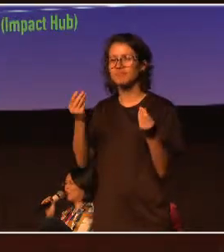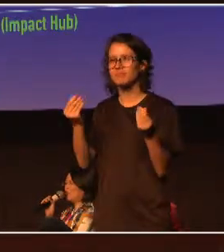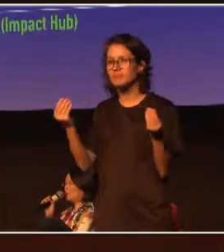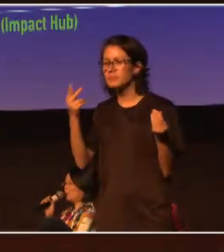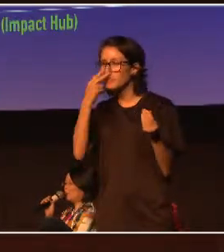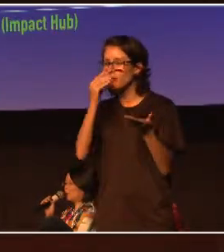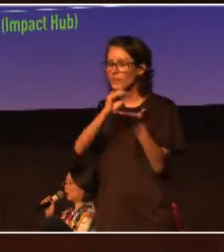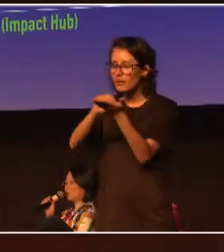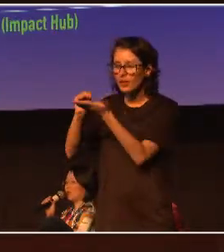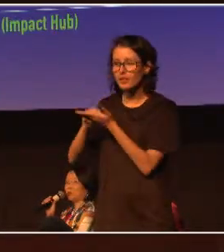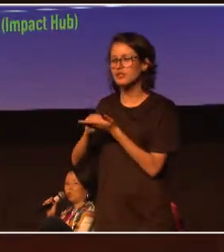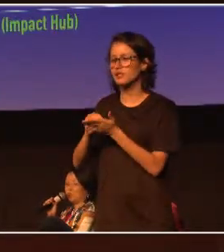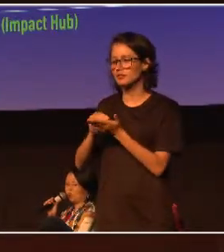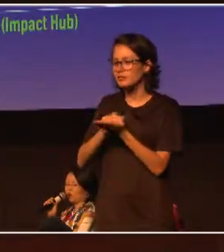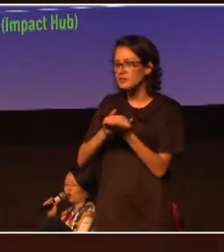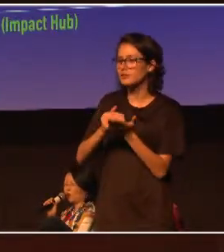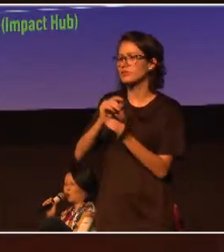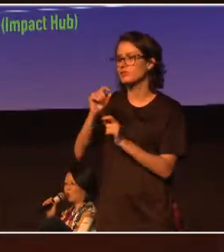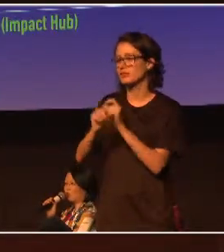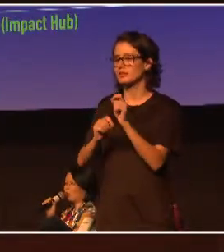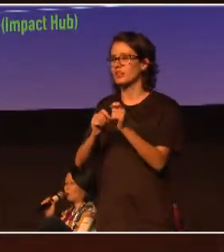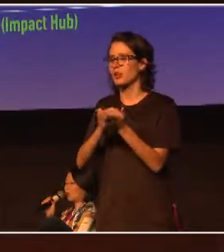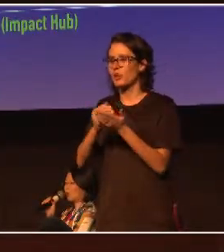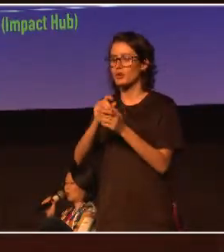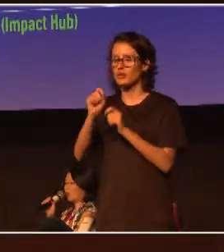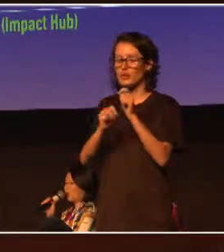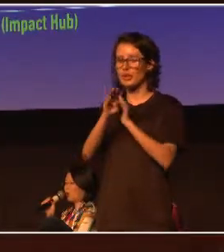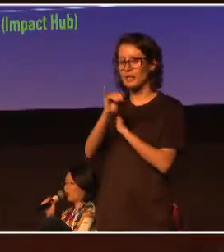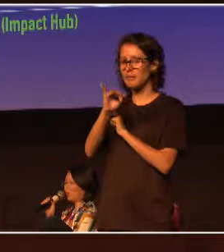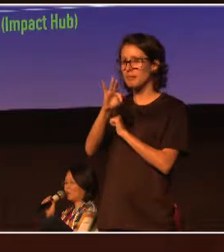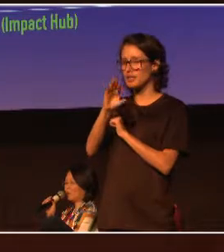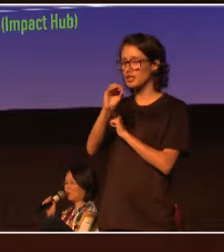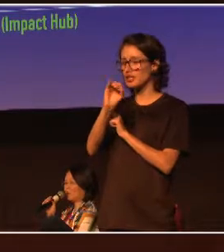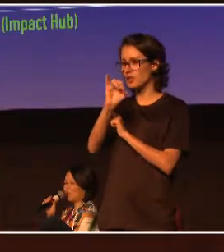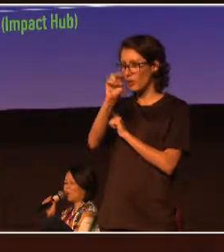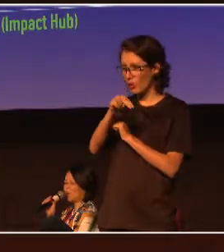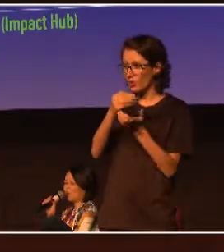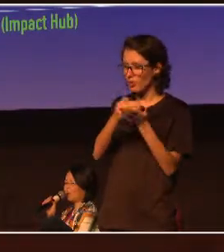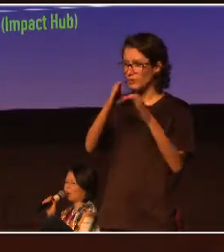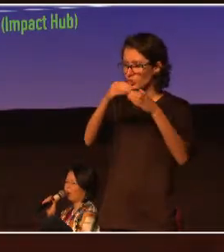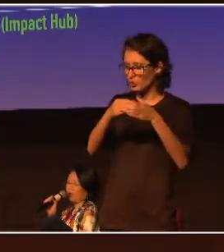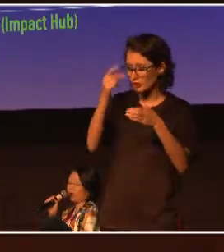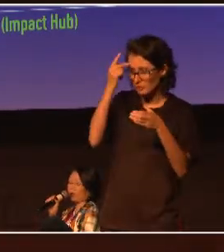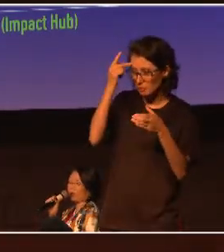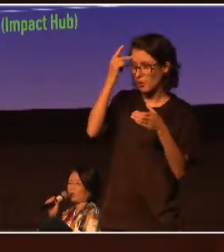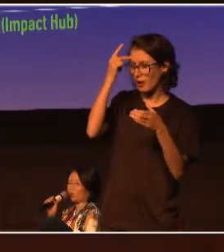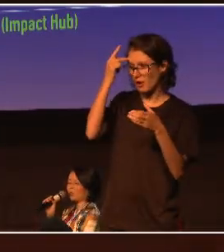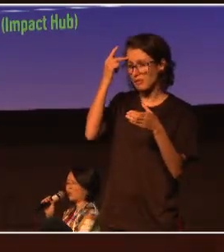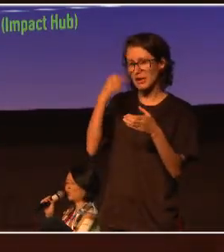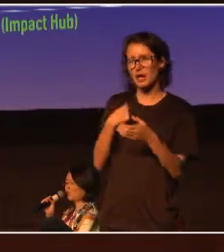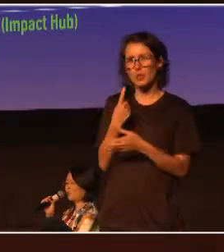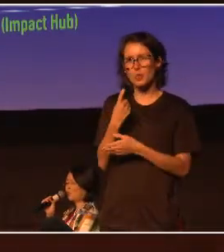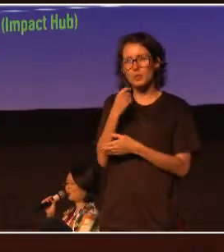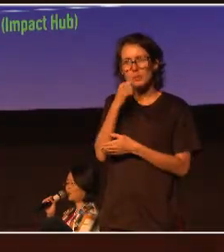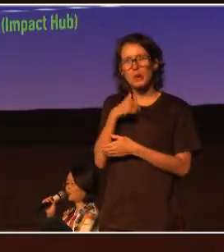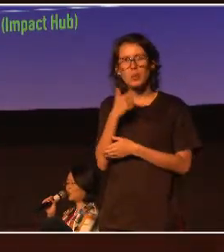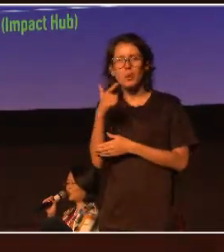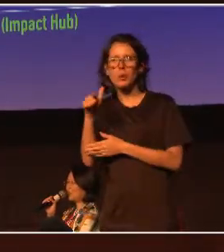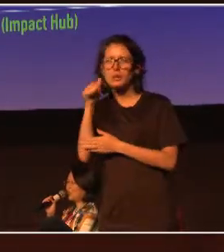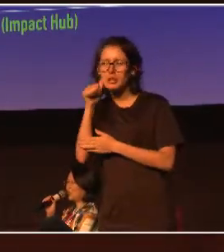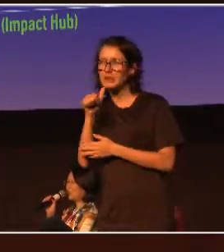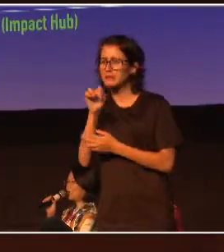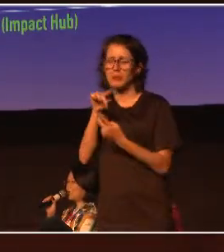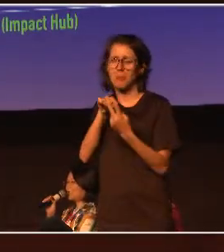vezes, quando os primeiros meetups de Bitcoin, blockchain começaram em São Paulo, eu era uma das únicas mulheres. Era eu e mais uma, às